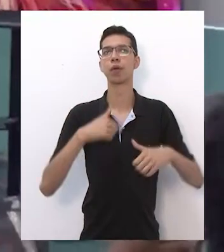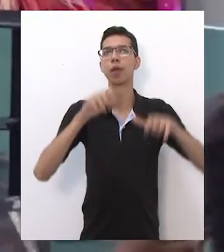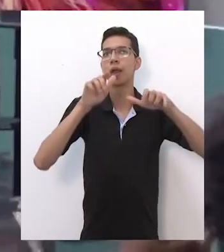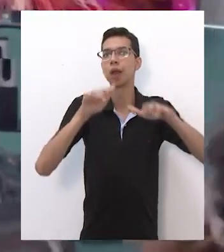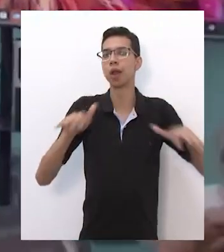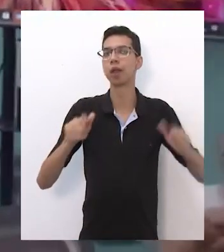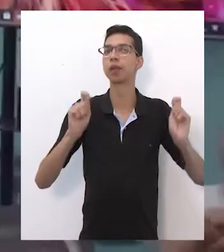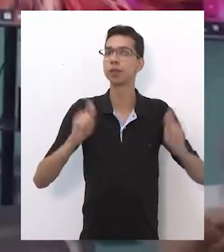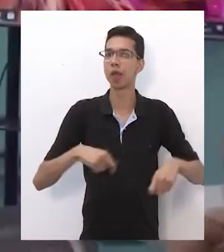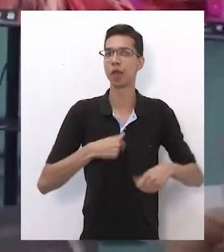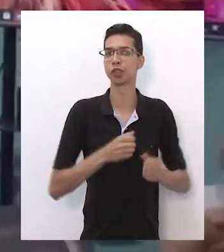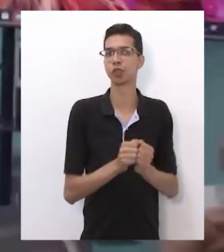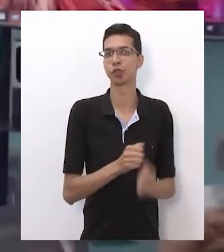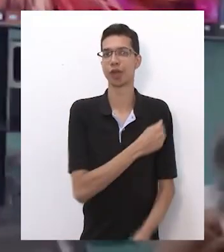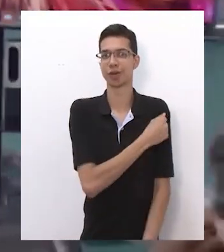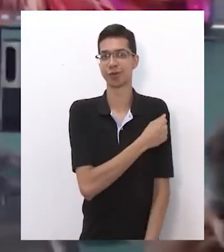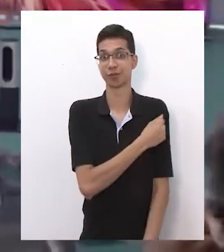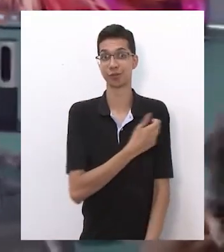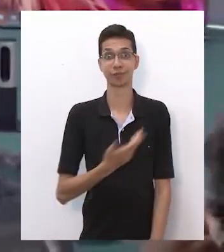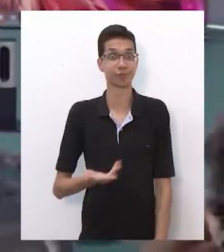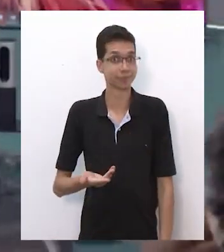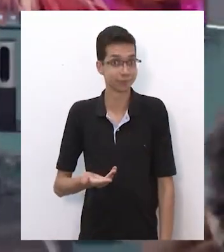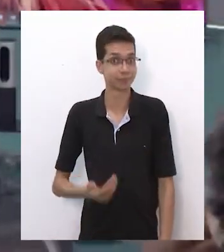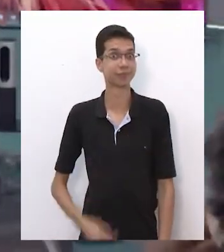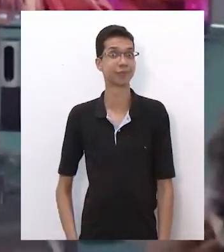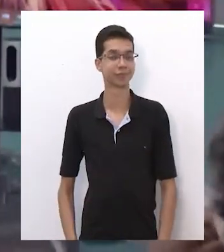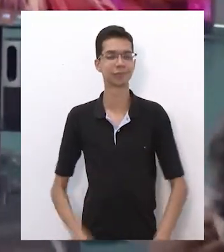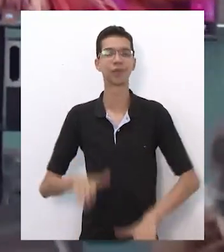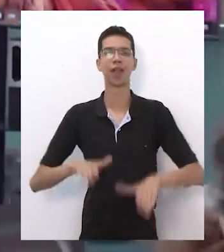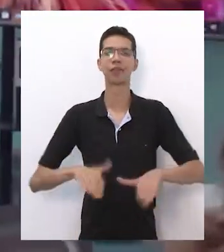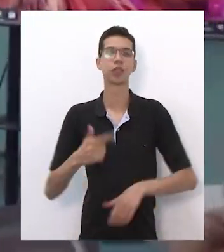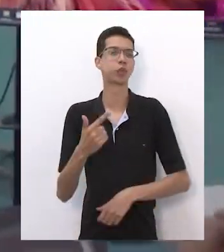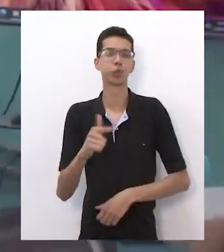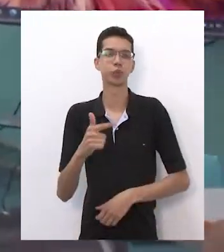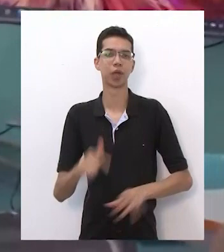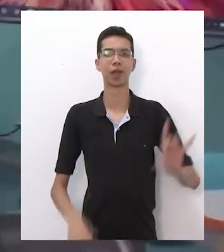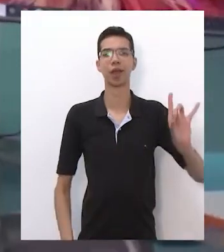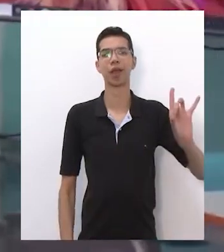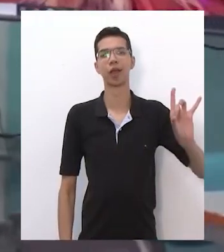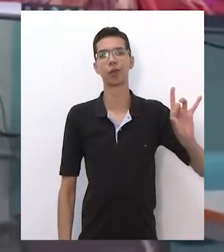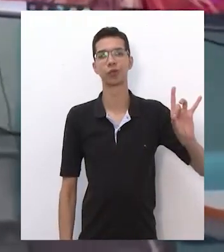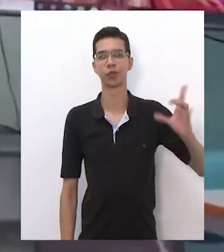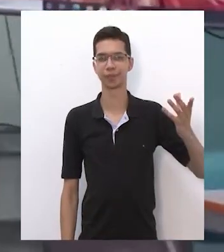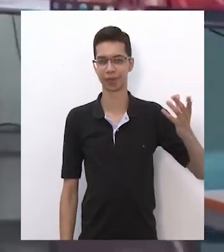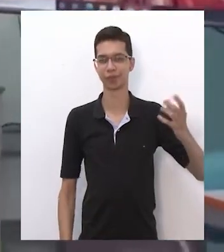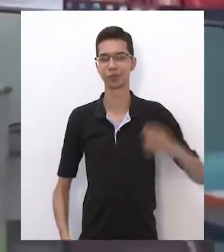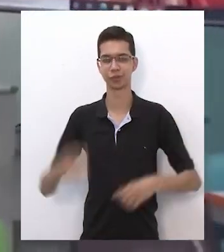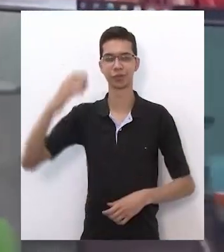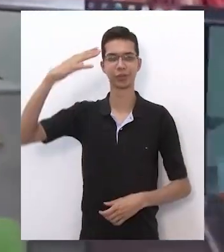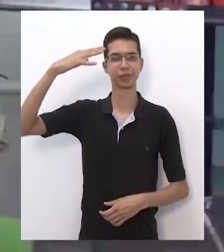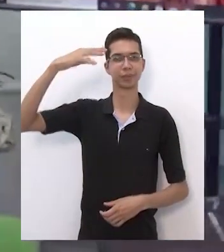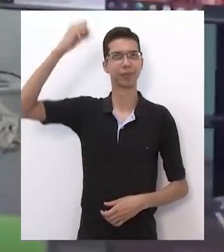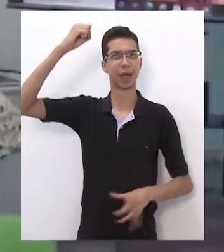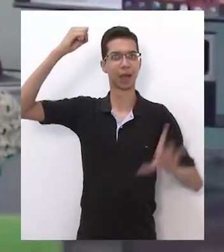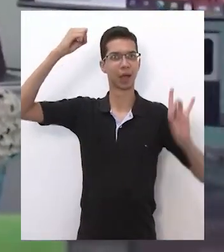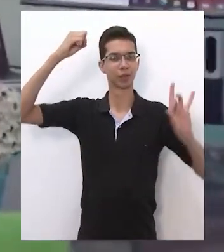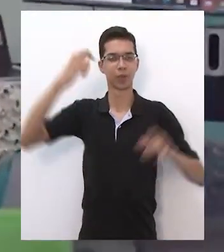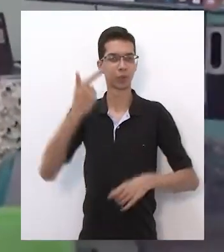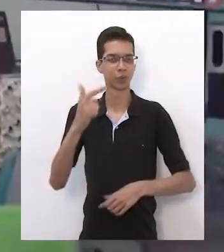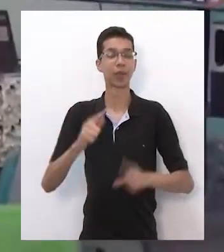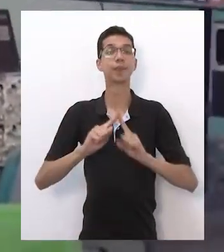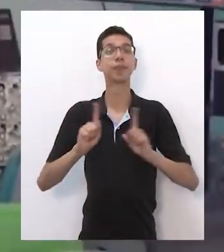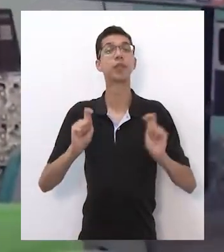Né? E de repente a gente não tem o aparelho, mas a gente pode tentar com esse projeto para os estudantes um